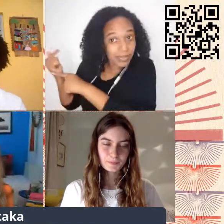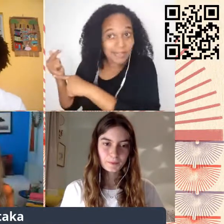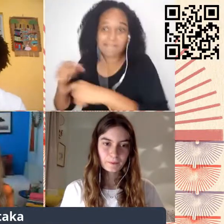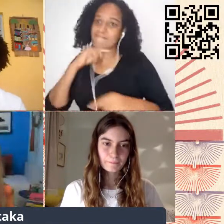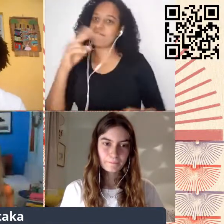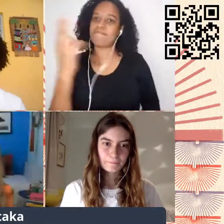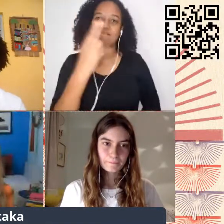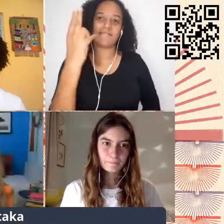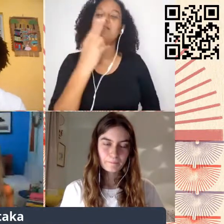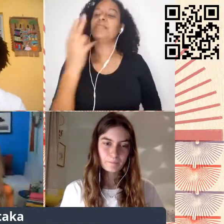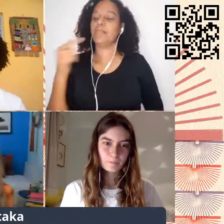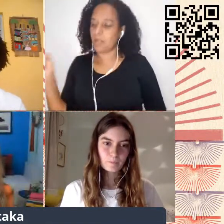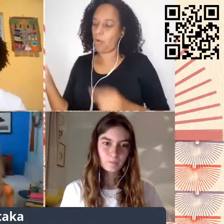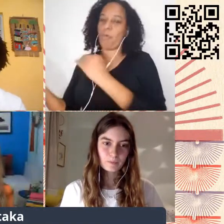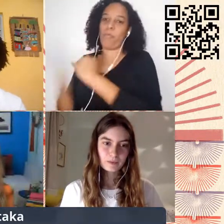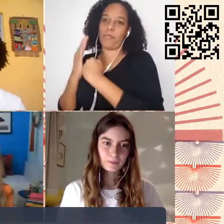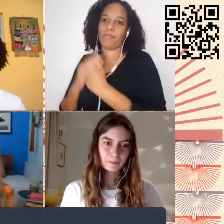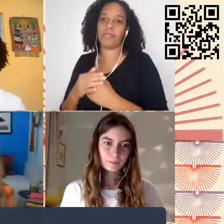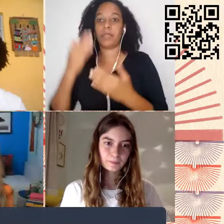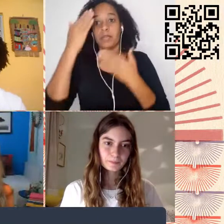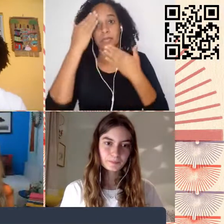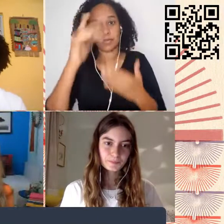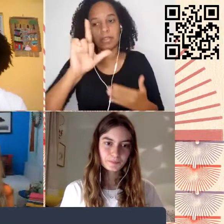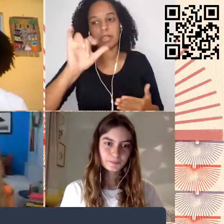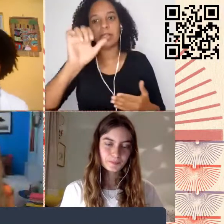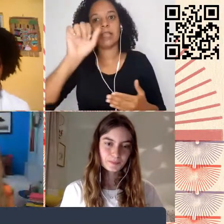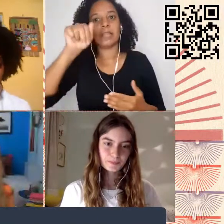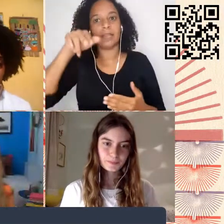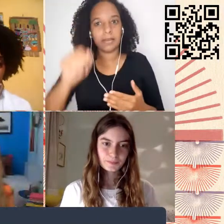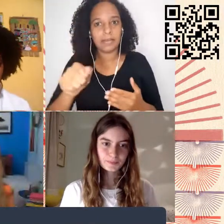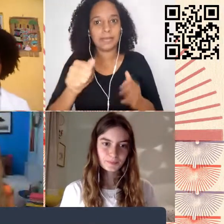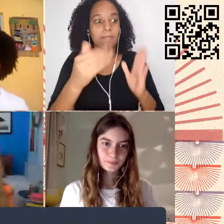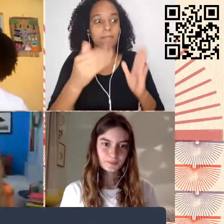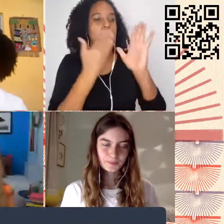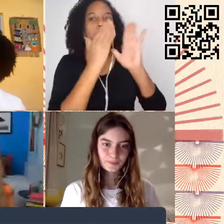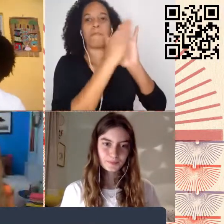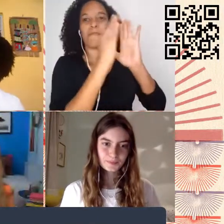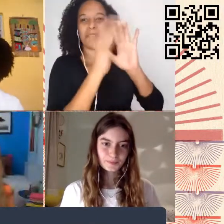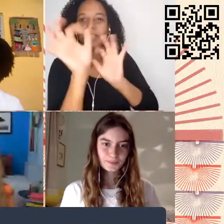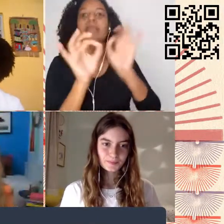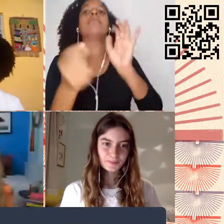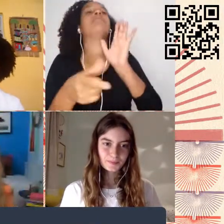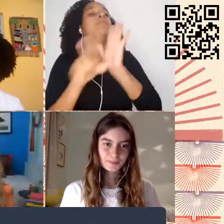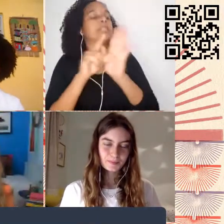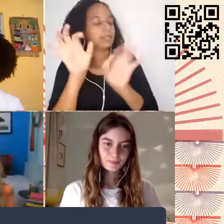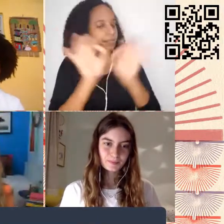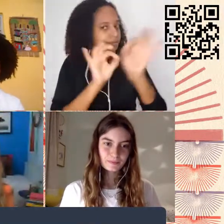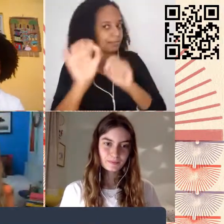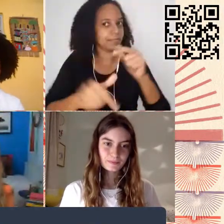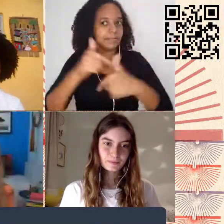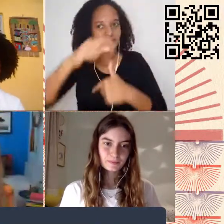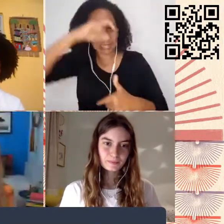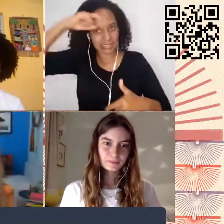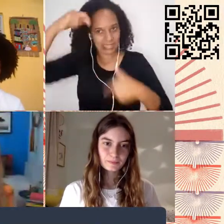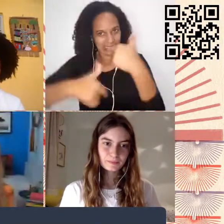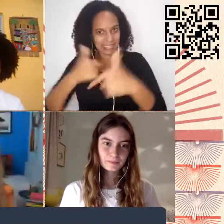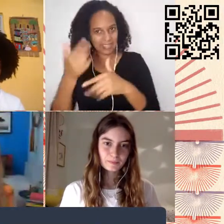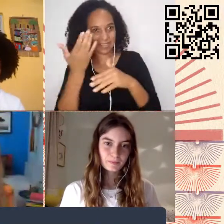meninos. Agradecer a Liana, nossa bibliotecária, que está aí por trás disso tudo também, fazendo,